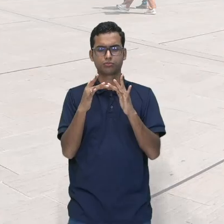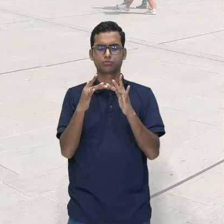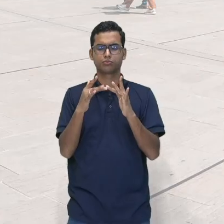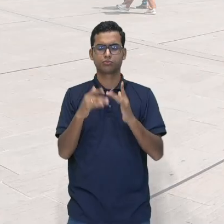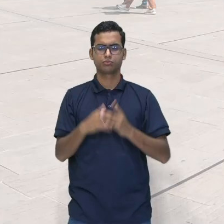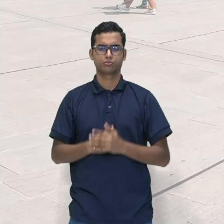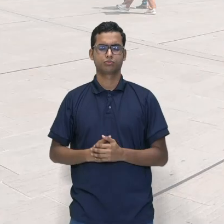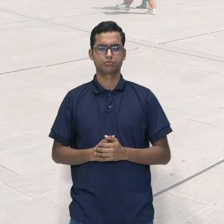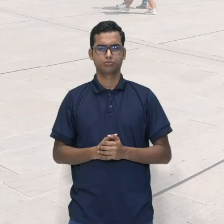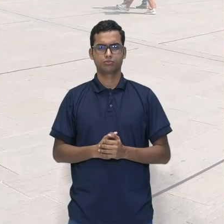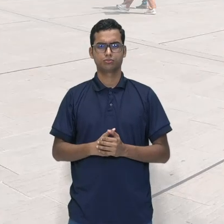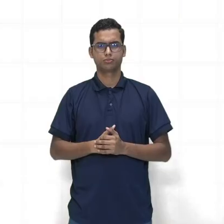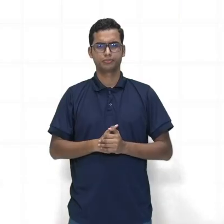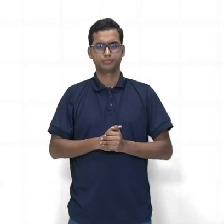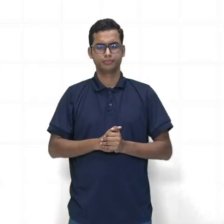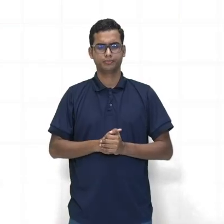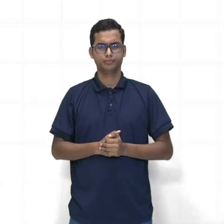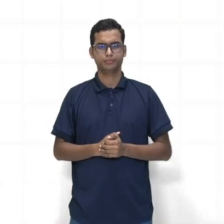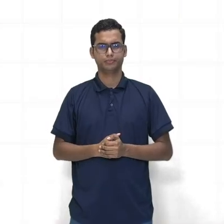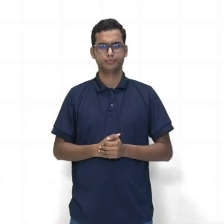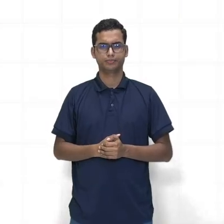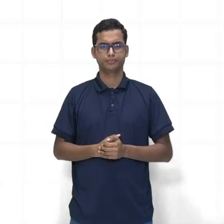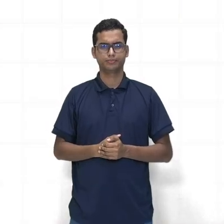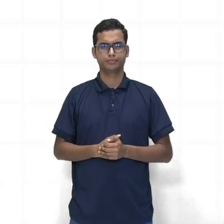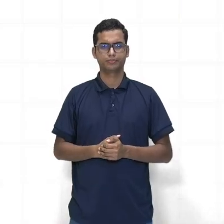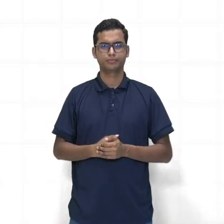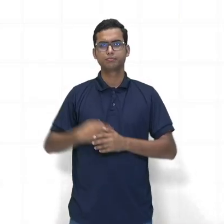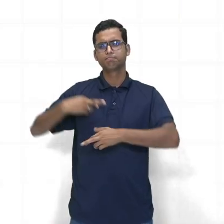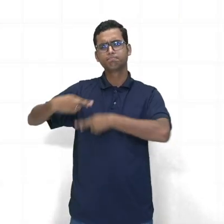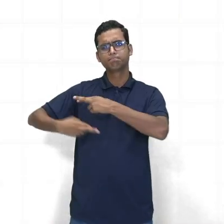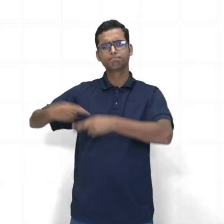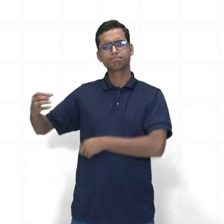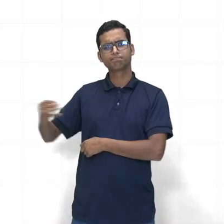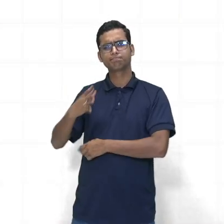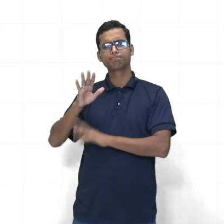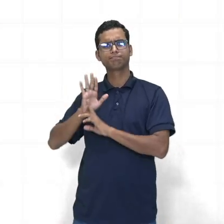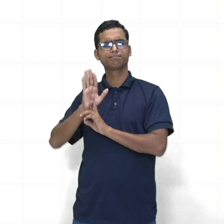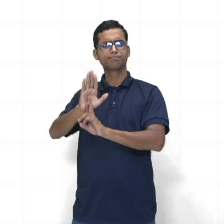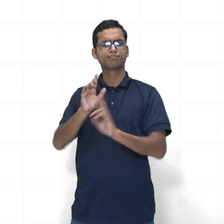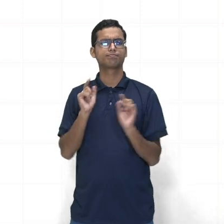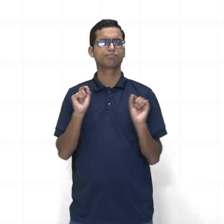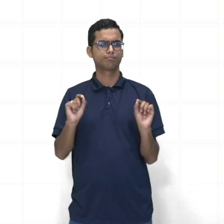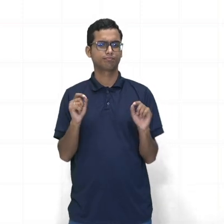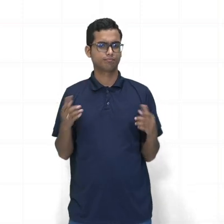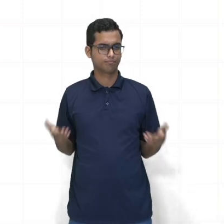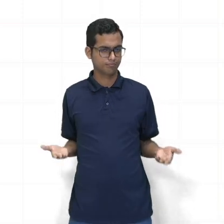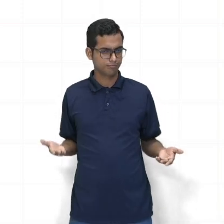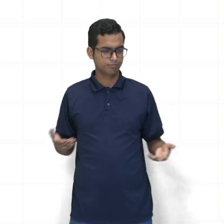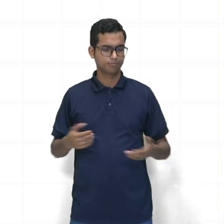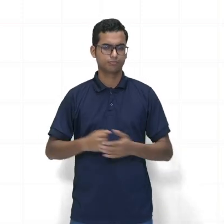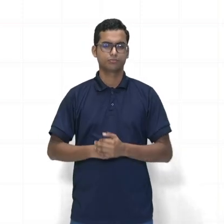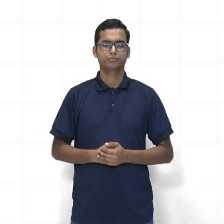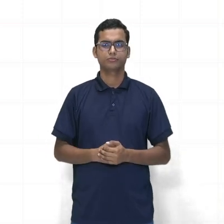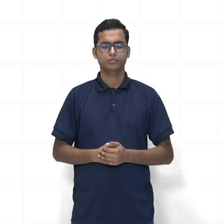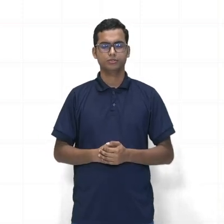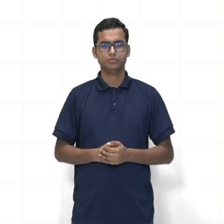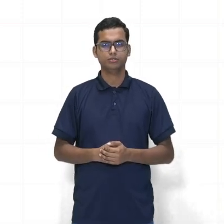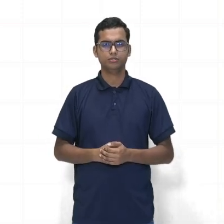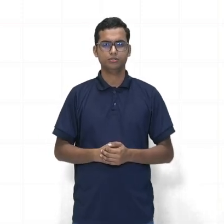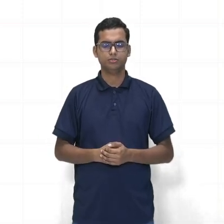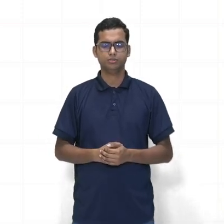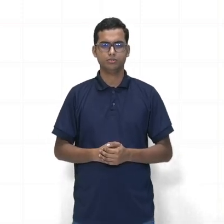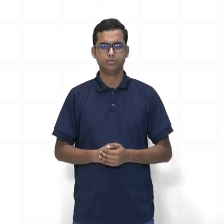Continuando, vamos lá? O que o Renascimento representa? Então, mudança do